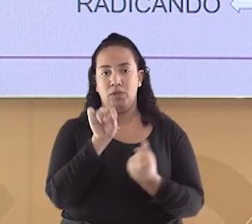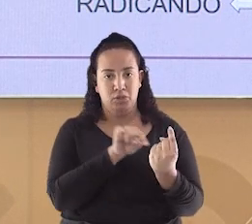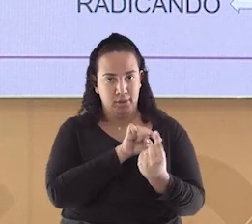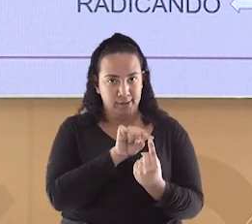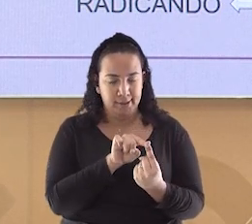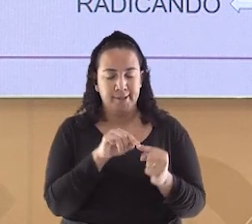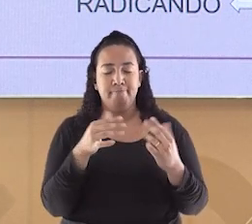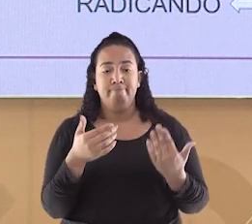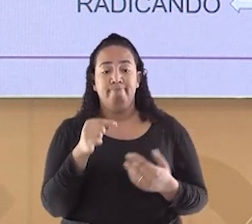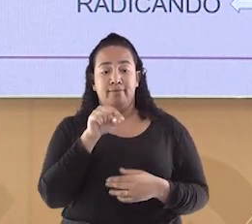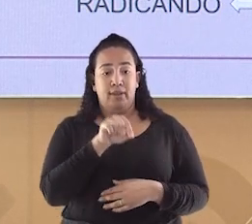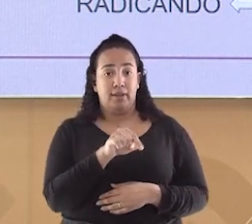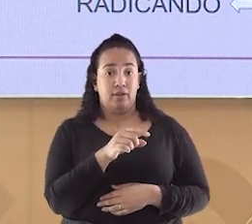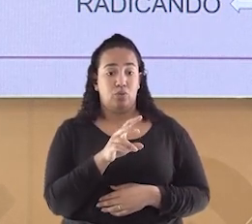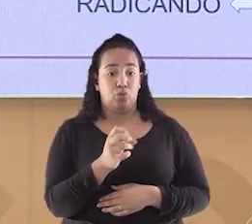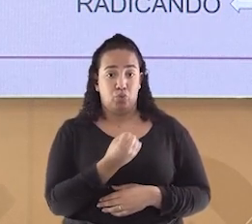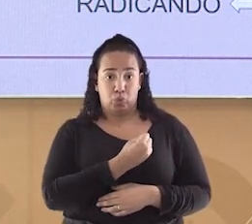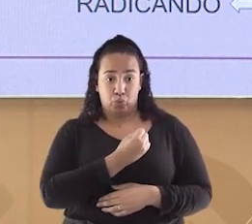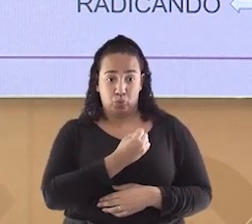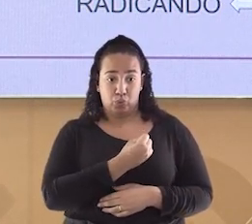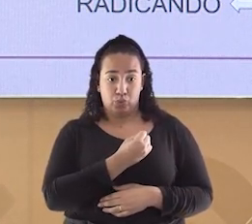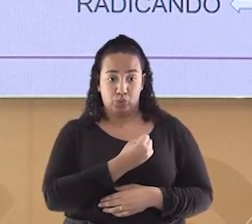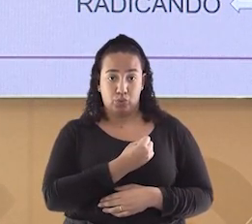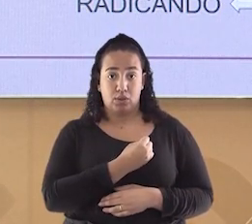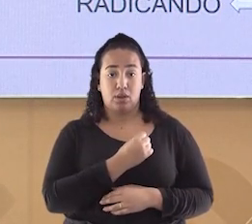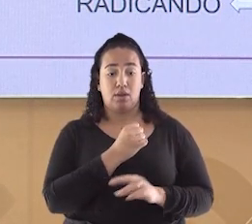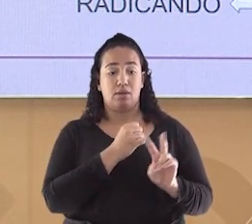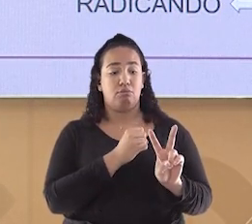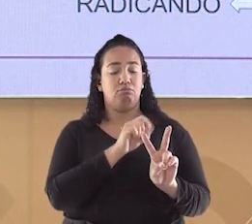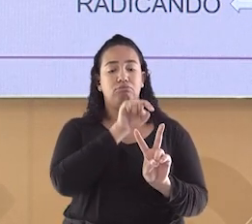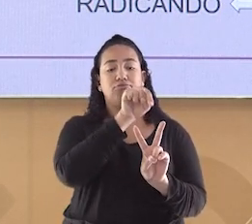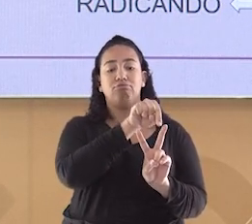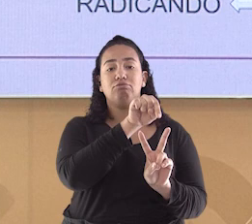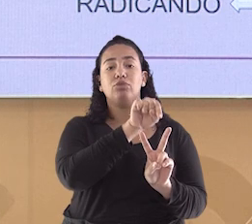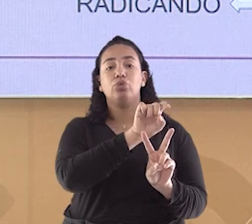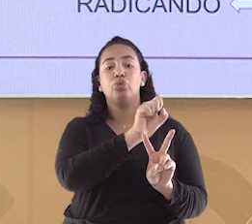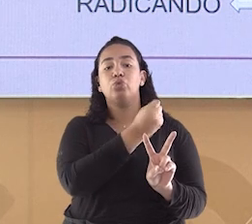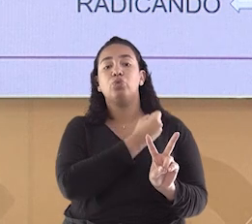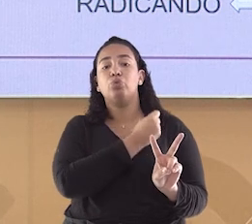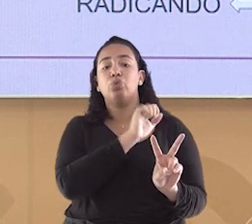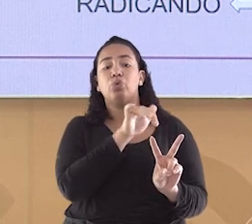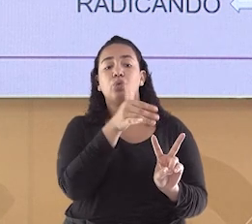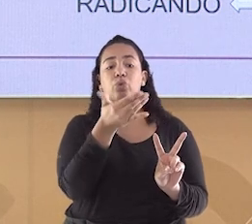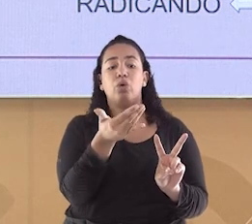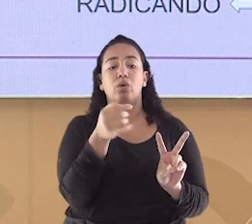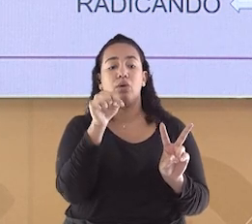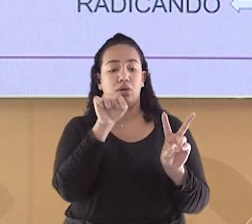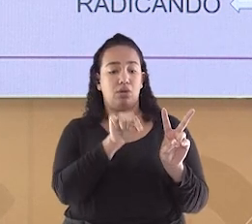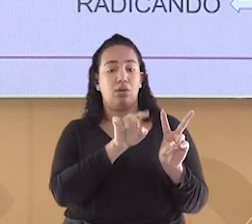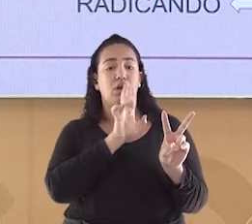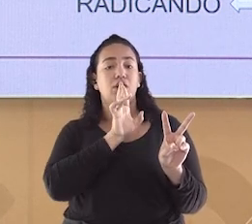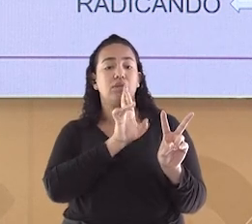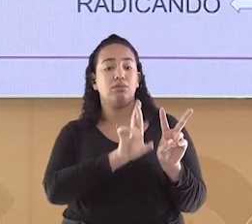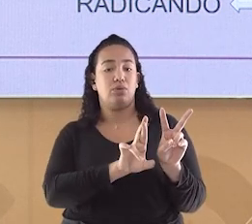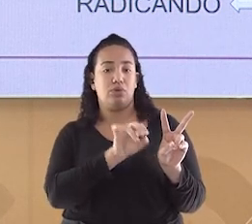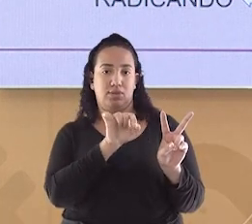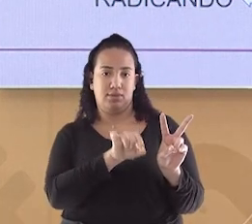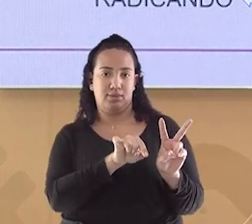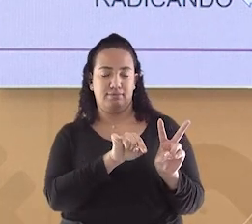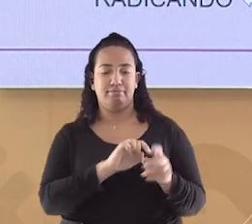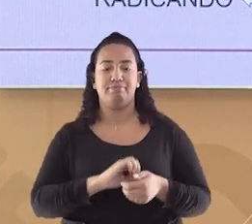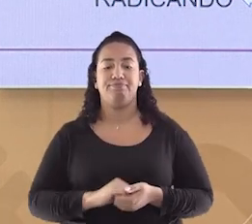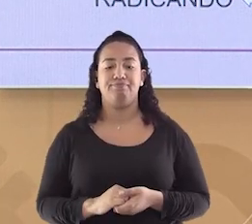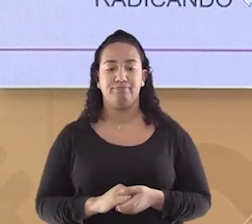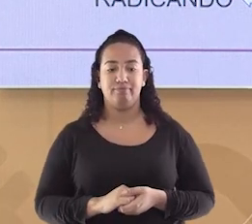esse valor elevado ao índice, irá resultar no radicando.